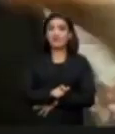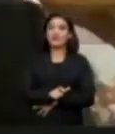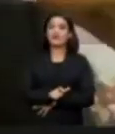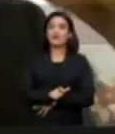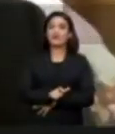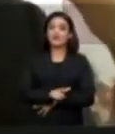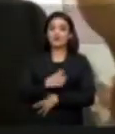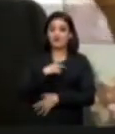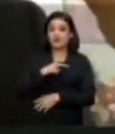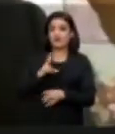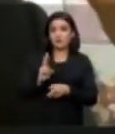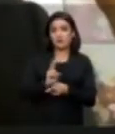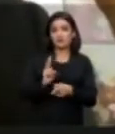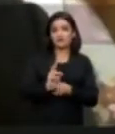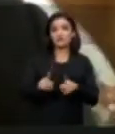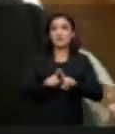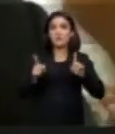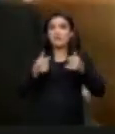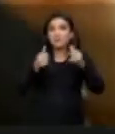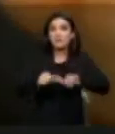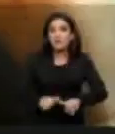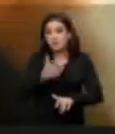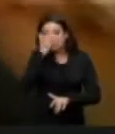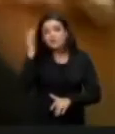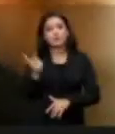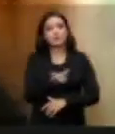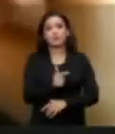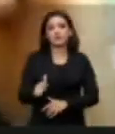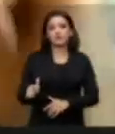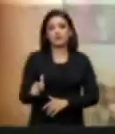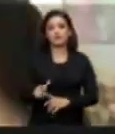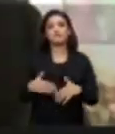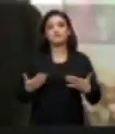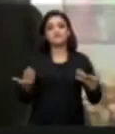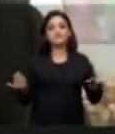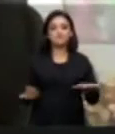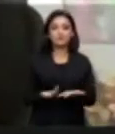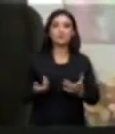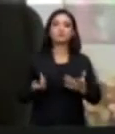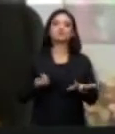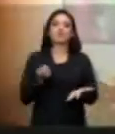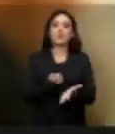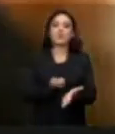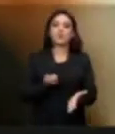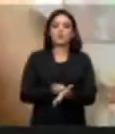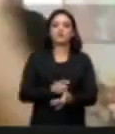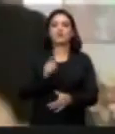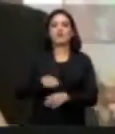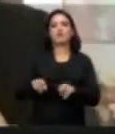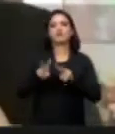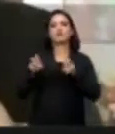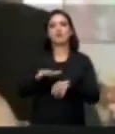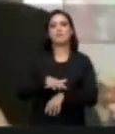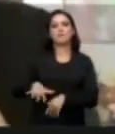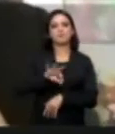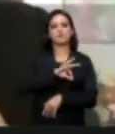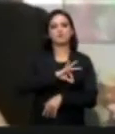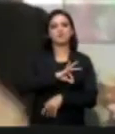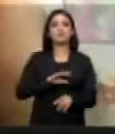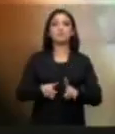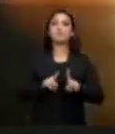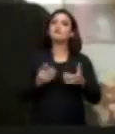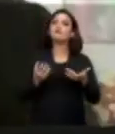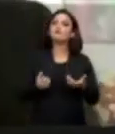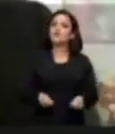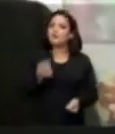Então, hoje que a gente debate é a letalidade policial, mas precisamos distribuir a responsabilidade, ministro. E esse é o objetivo do IDPN nessa